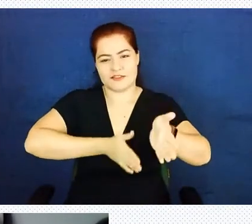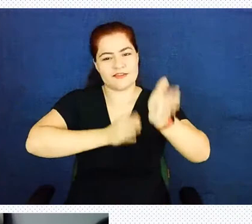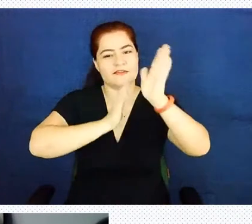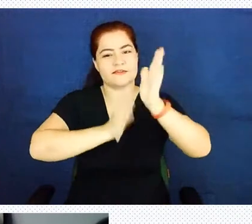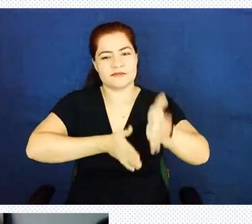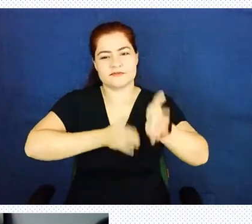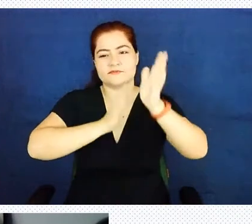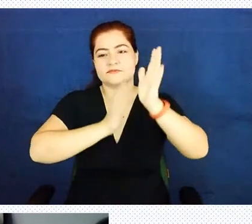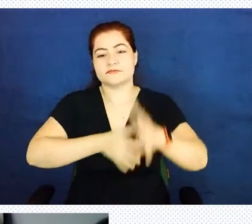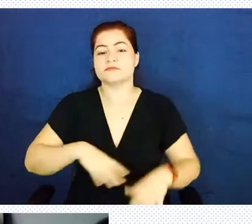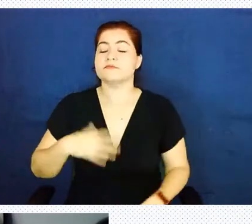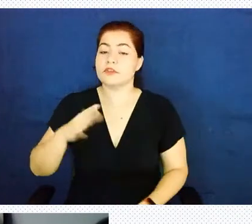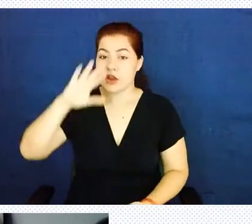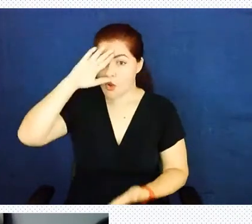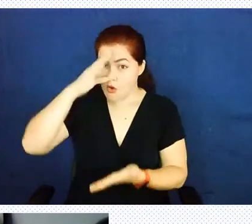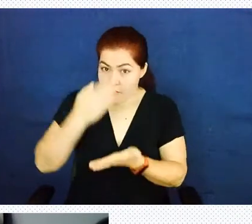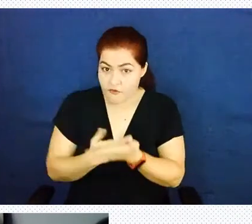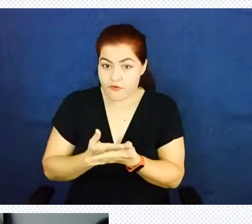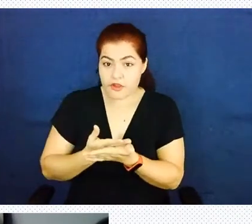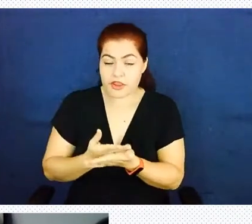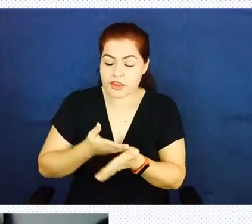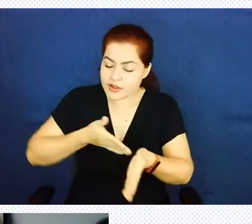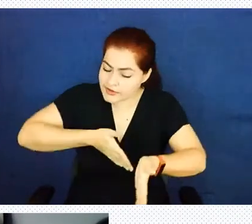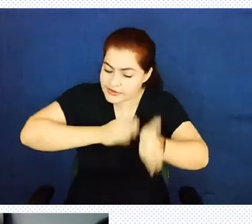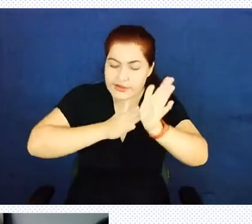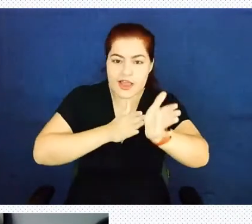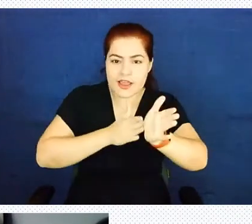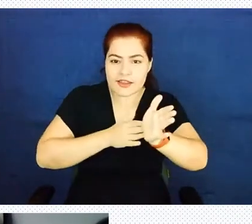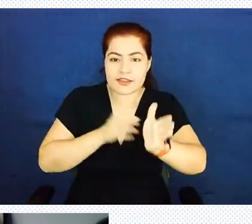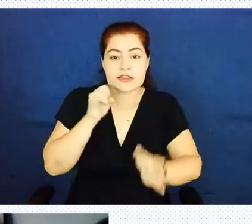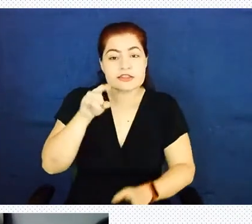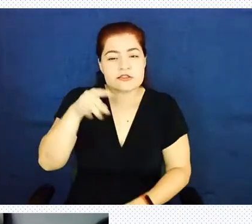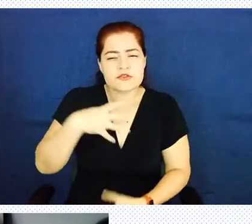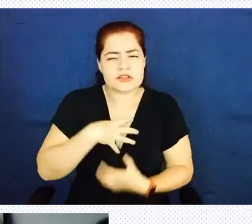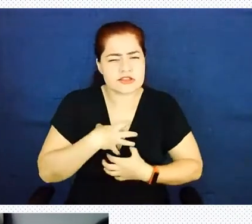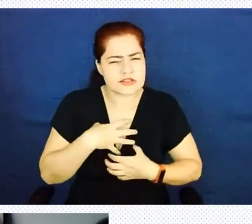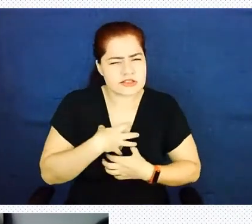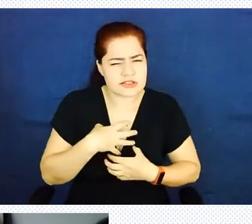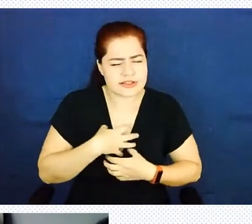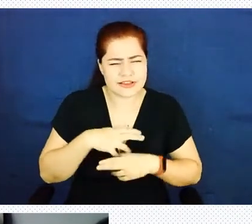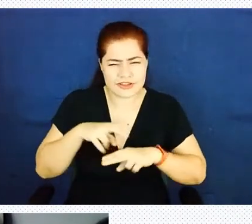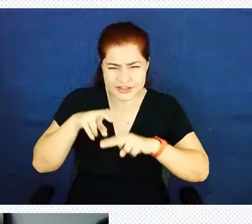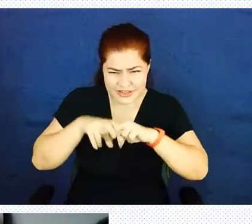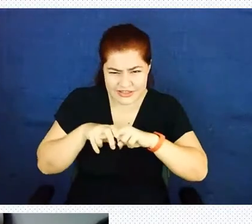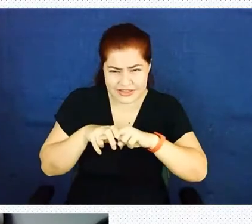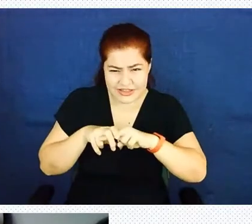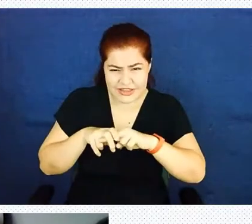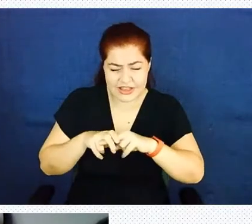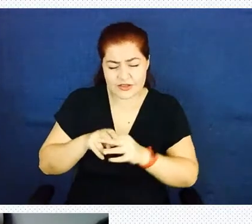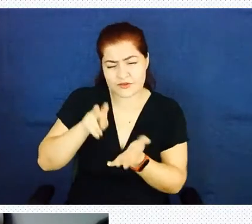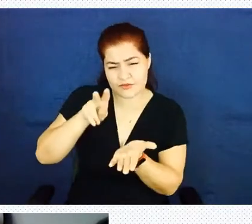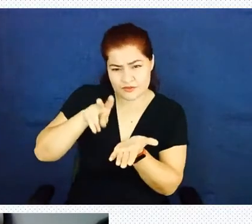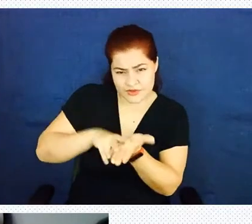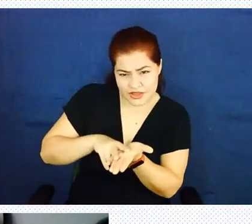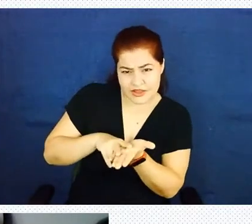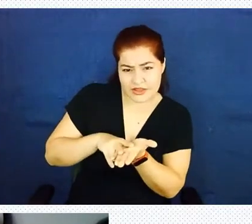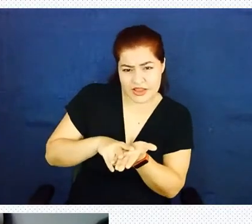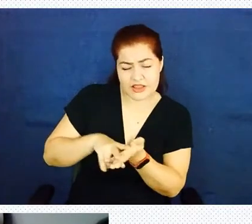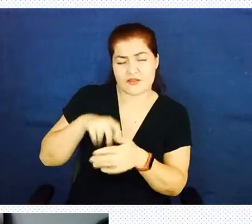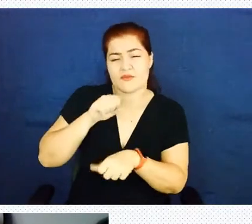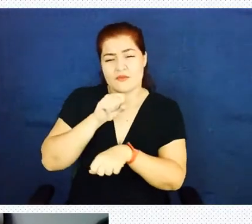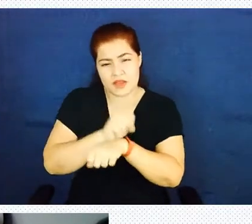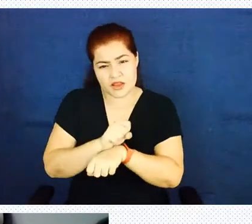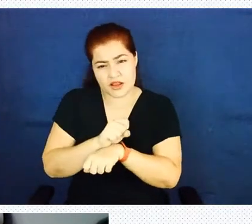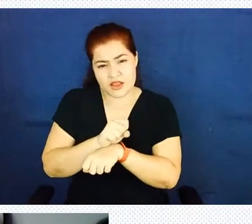Então, confia, segue. E se você se sente sentado, deitado,